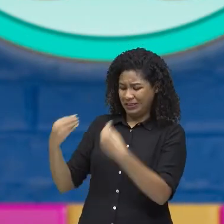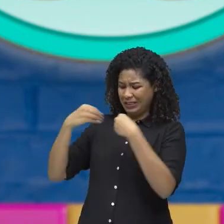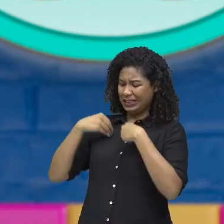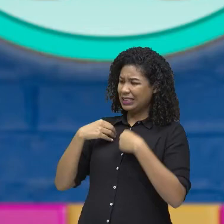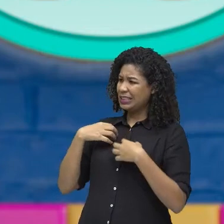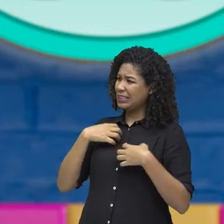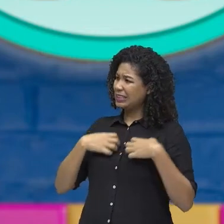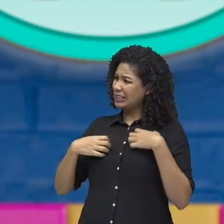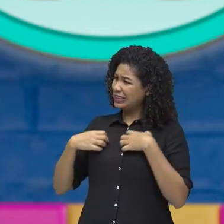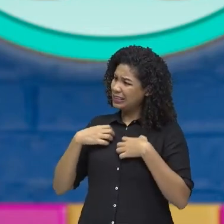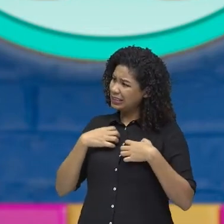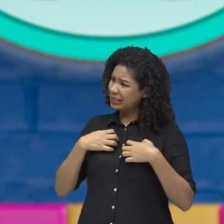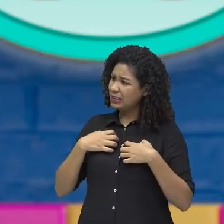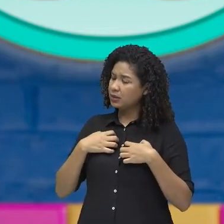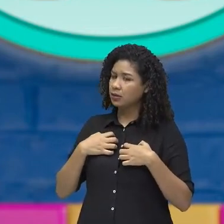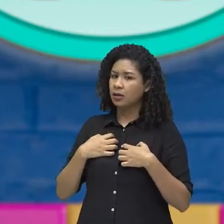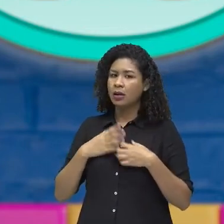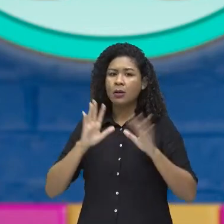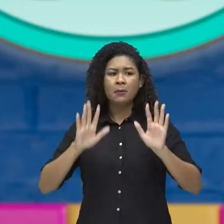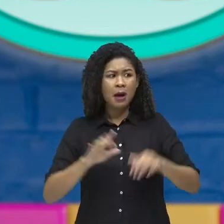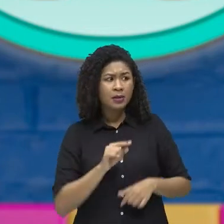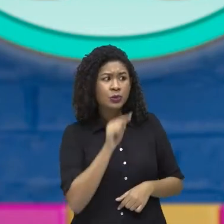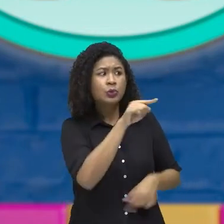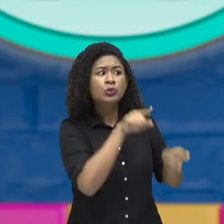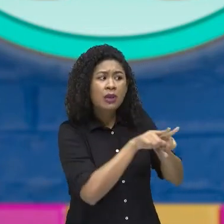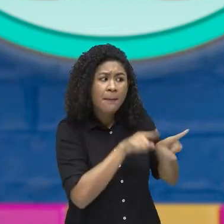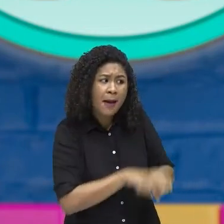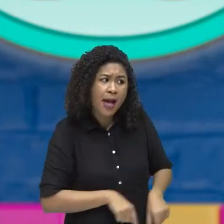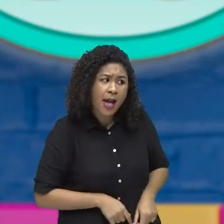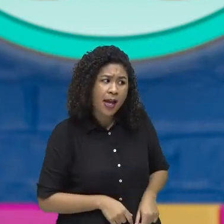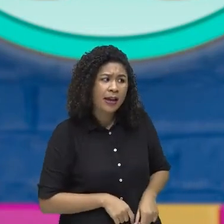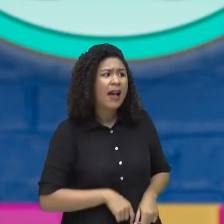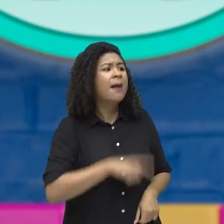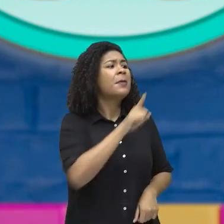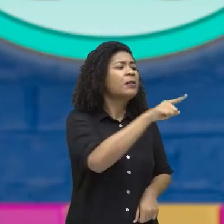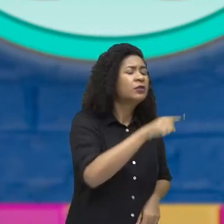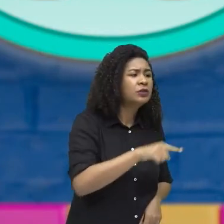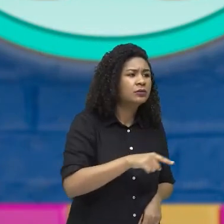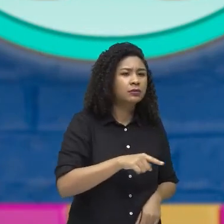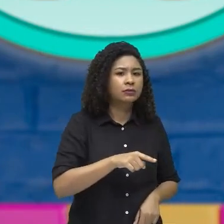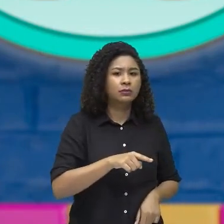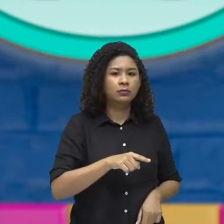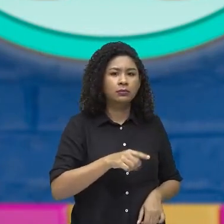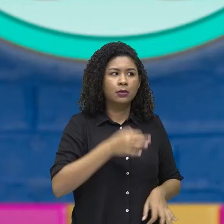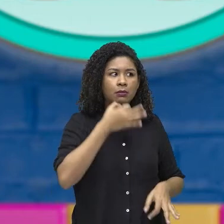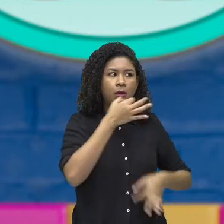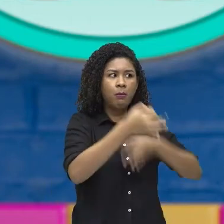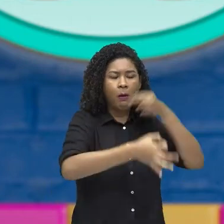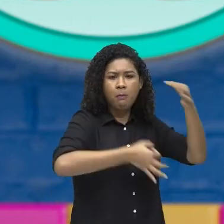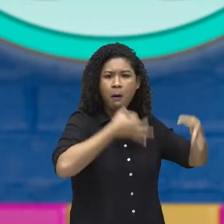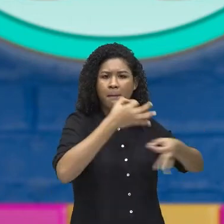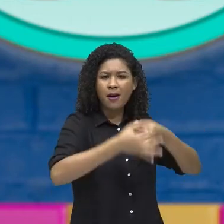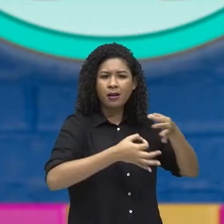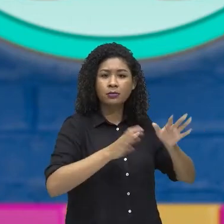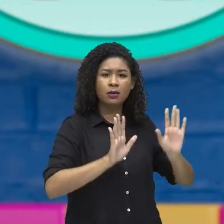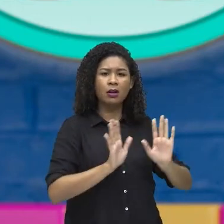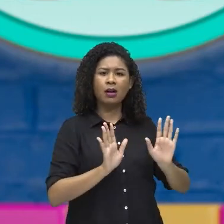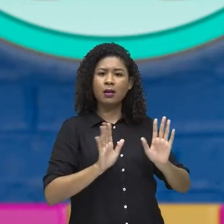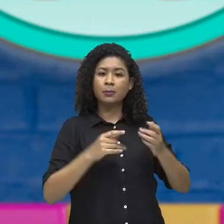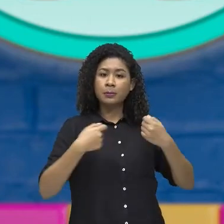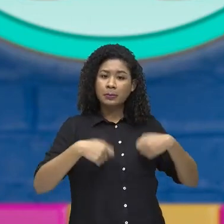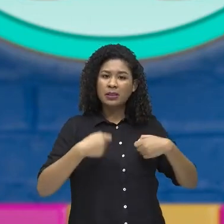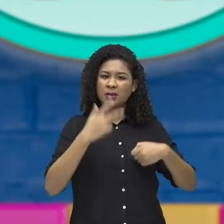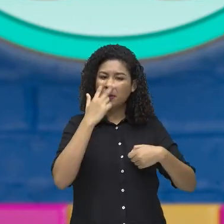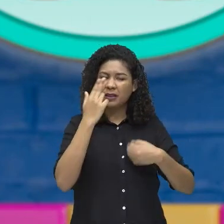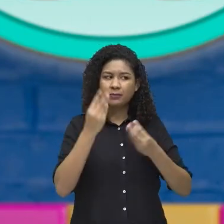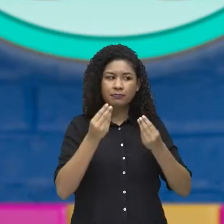involuntária mais forte seja dizer, ah, mas tu também faz isso, ou então, ah, mas você... Então, assim, eu acho que a gente precisa também diminuir um pouco as nossas